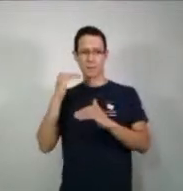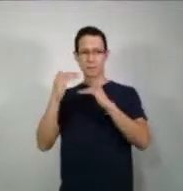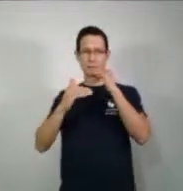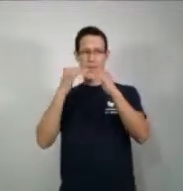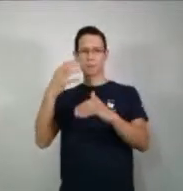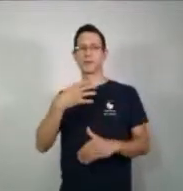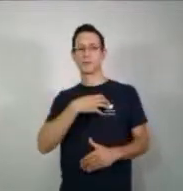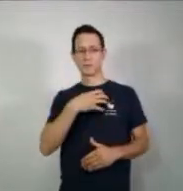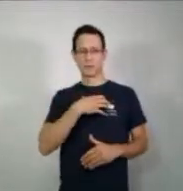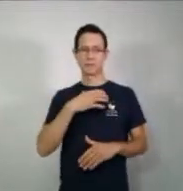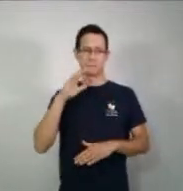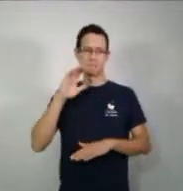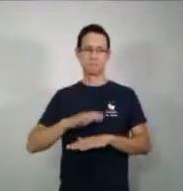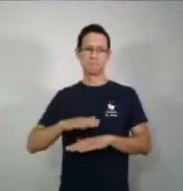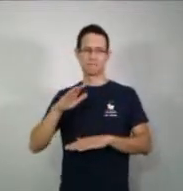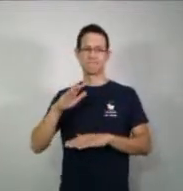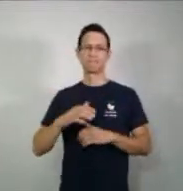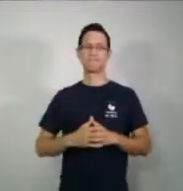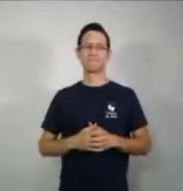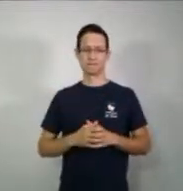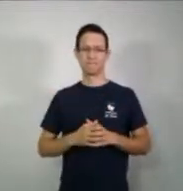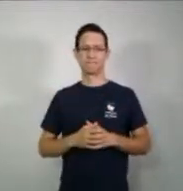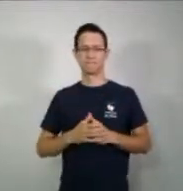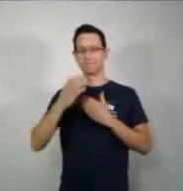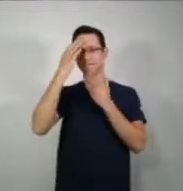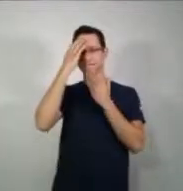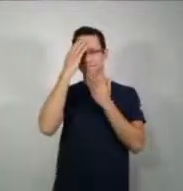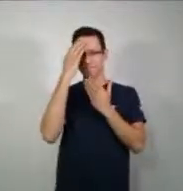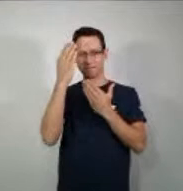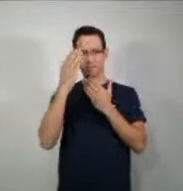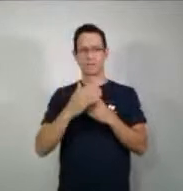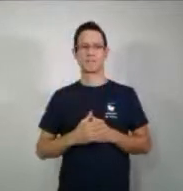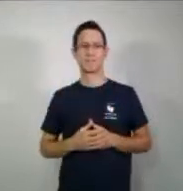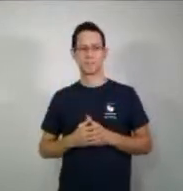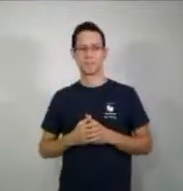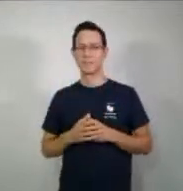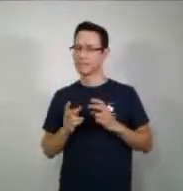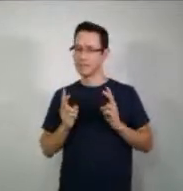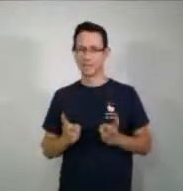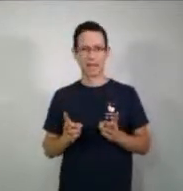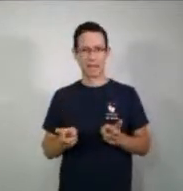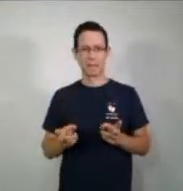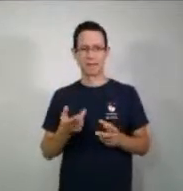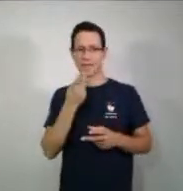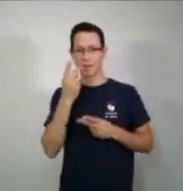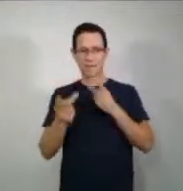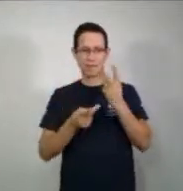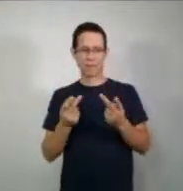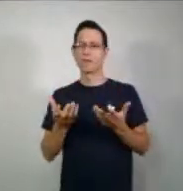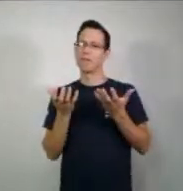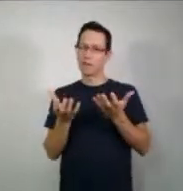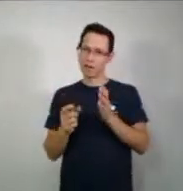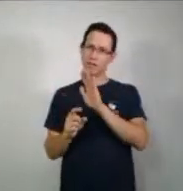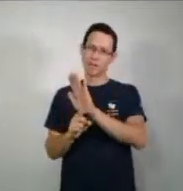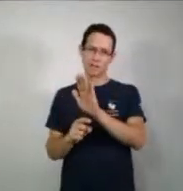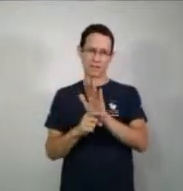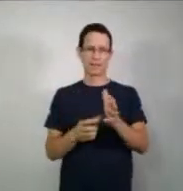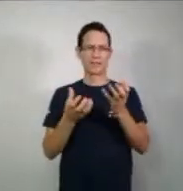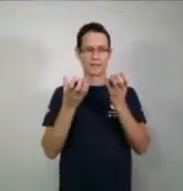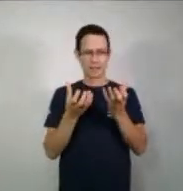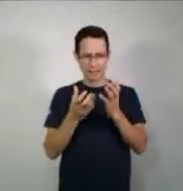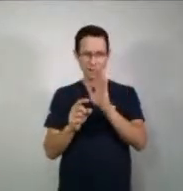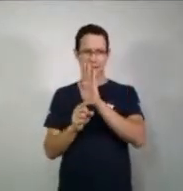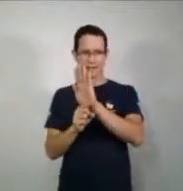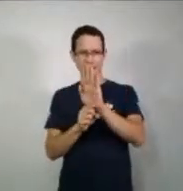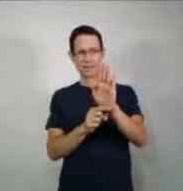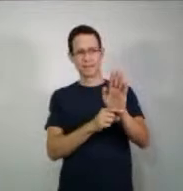sentia muito muito agradecido. Então ele sempre falava isso, eu quero retribuir. Então, e ele trabalhava,